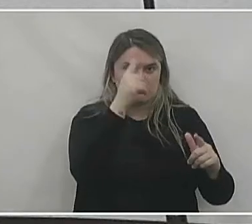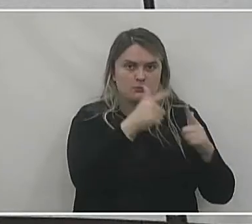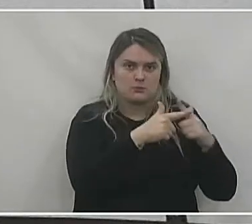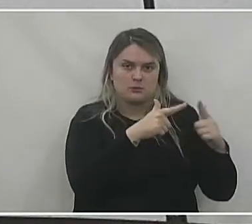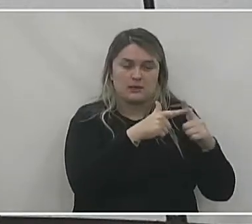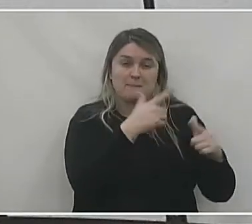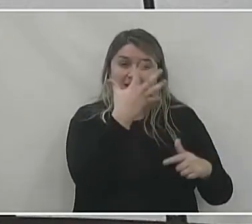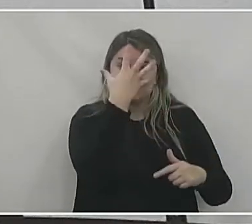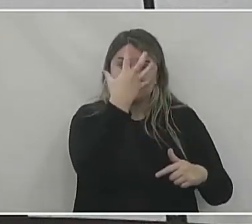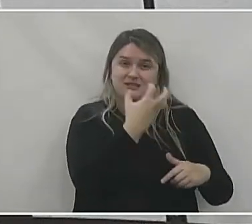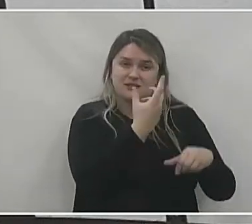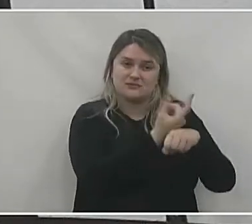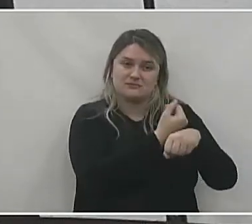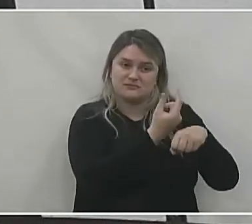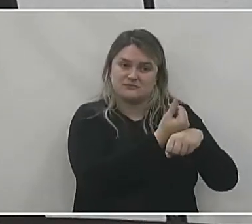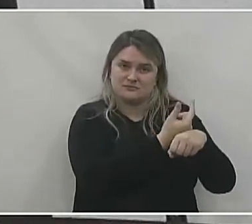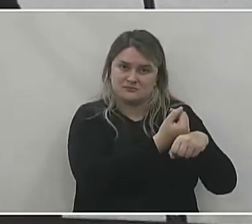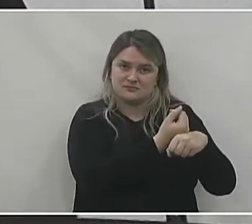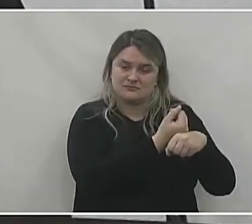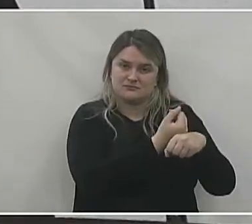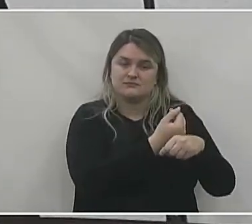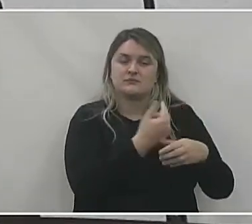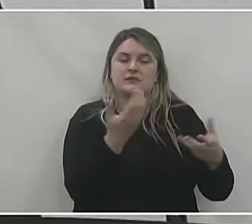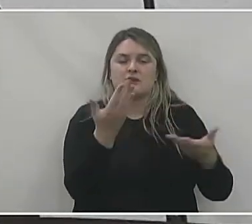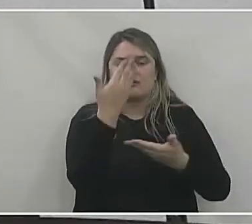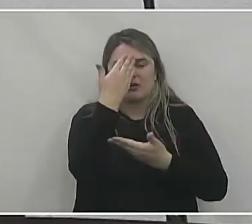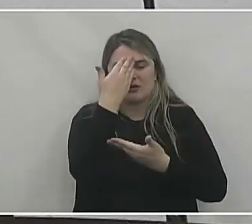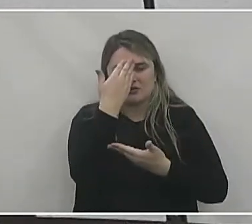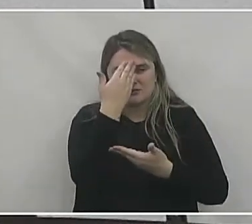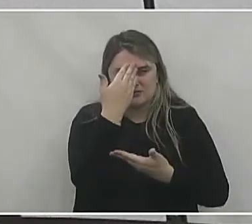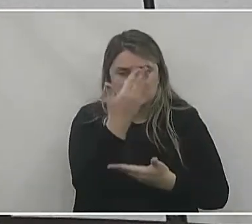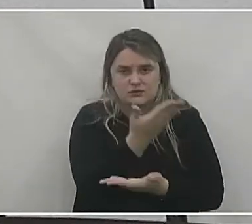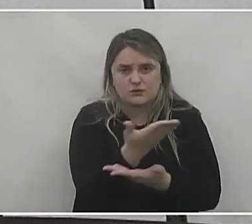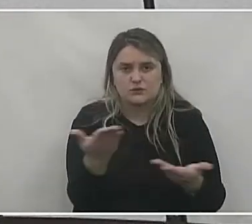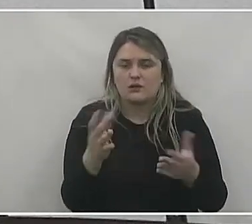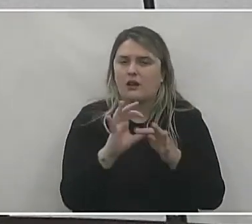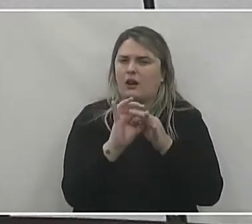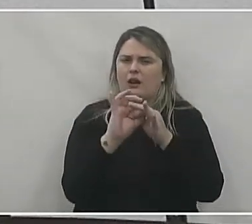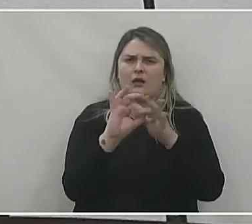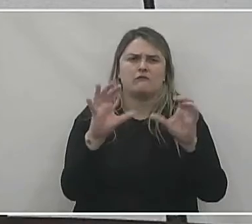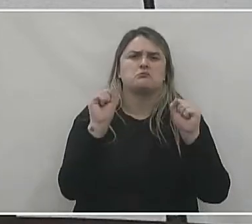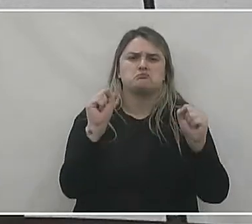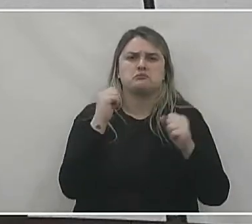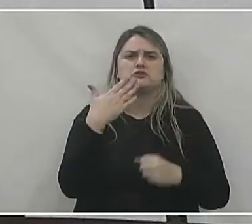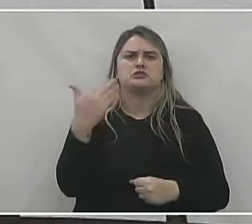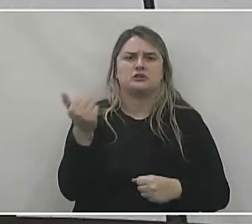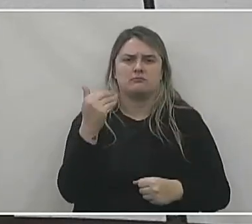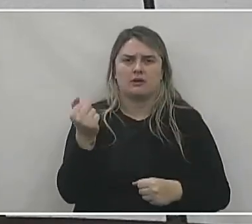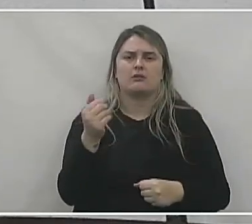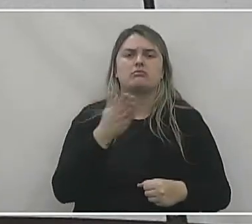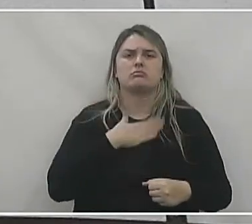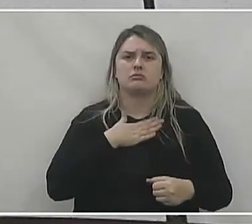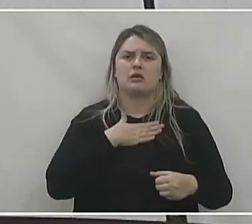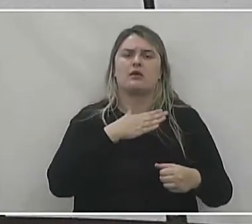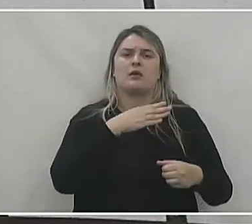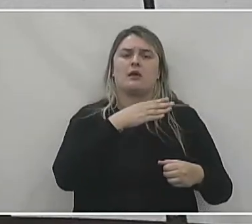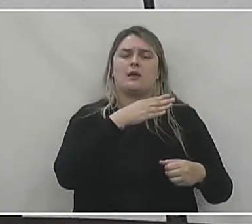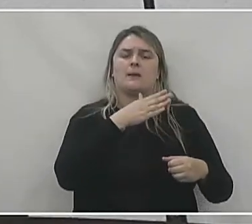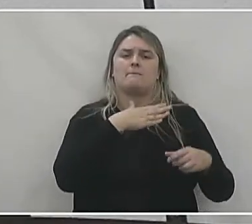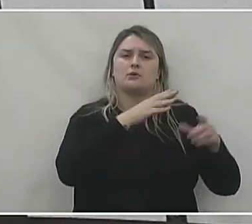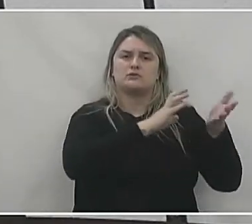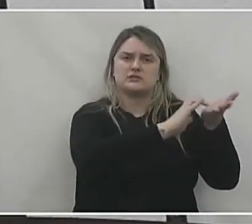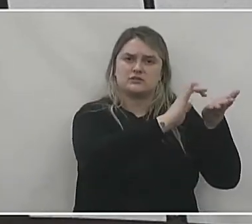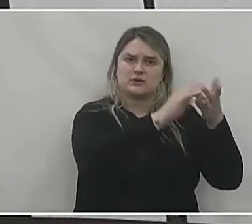seríssimo nas finanças públicas de União da Vitória. Eu agradeço a todos, me coloco à disposição de todos. Tenho o meu gabinete em Brasília,